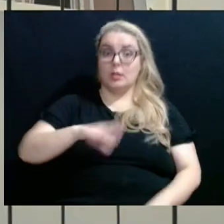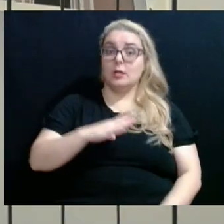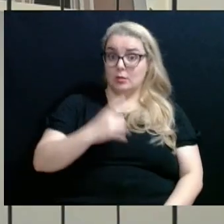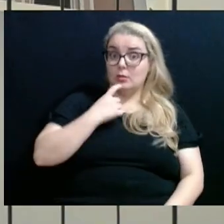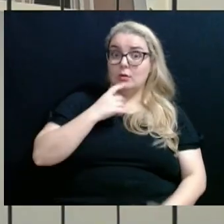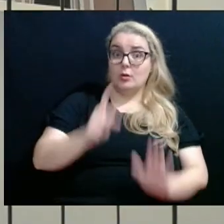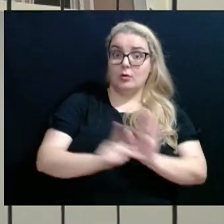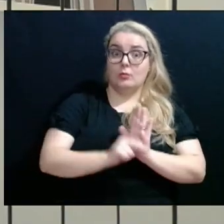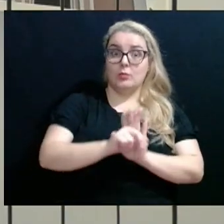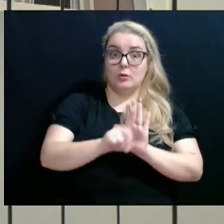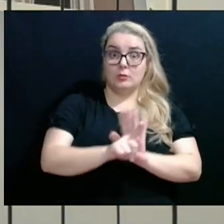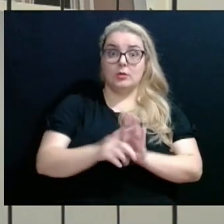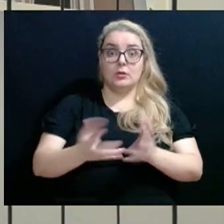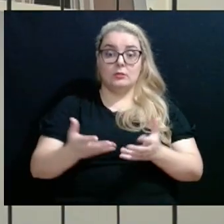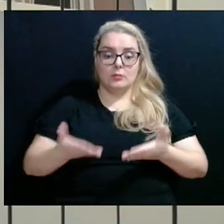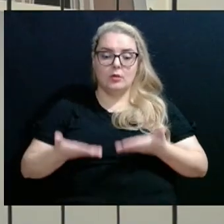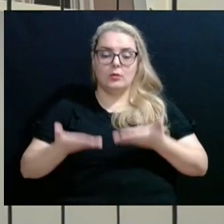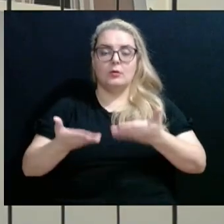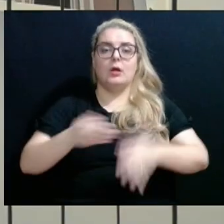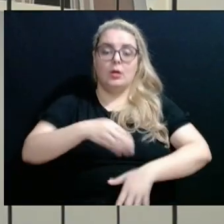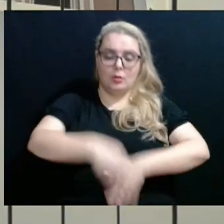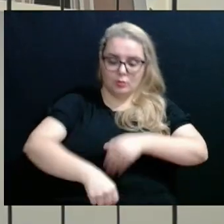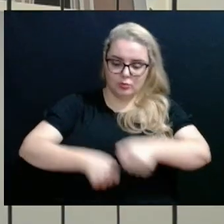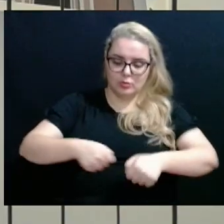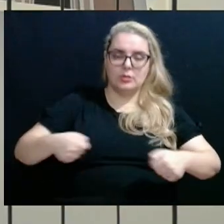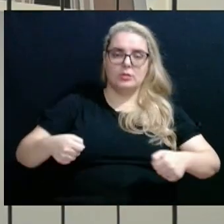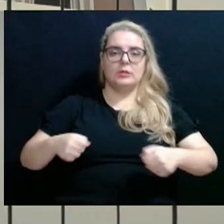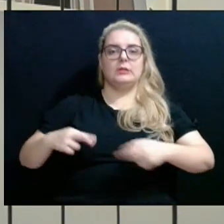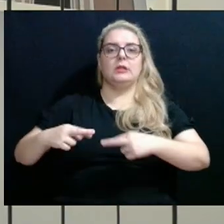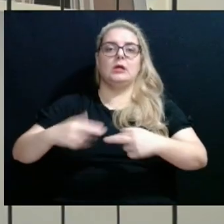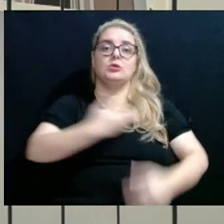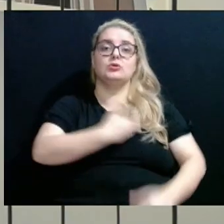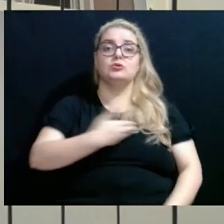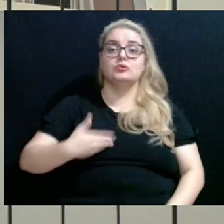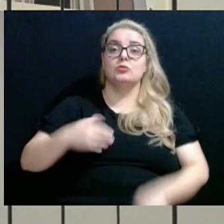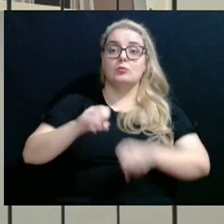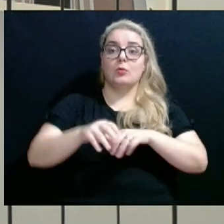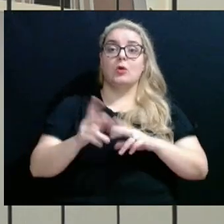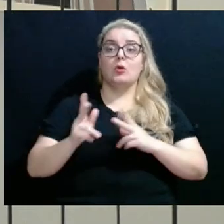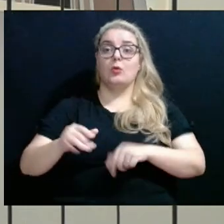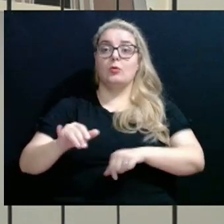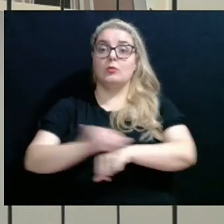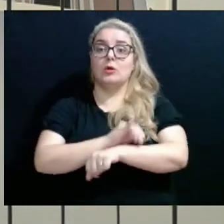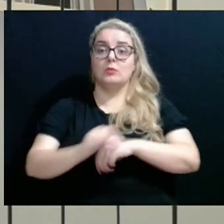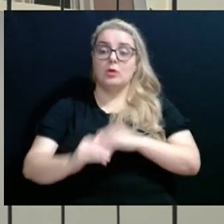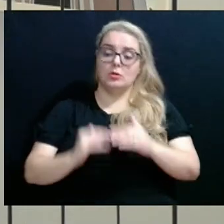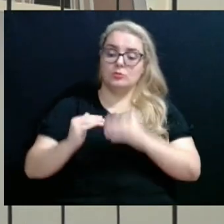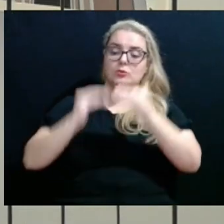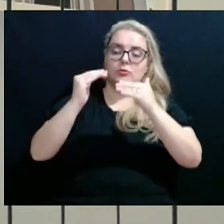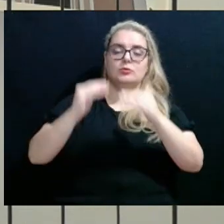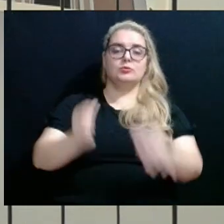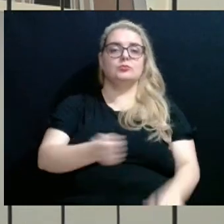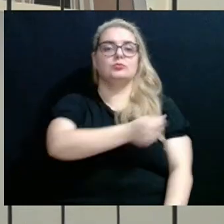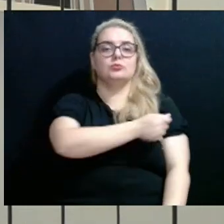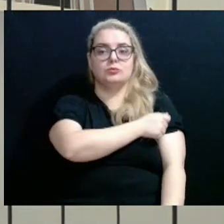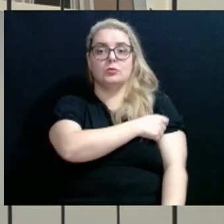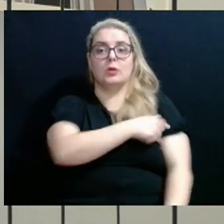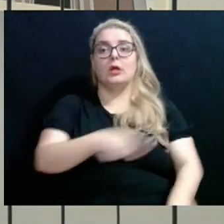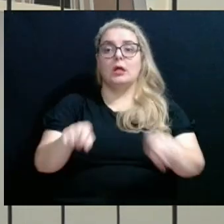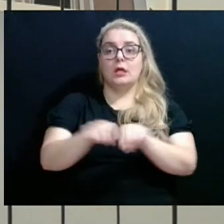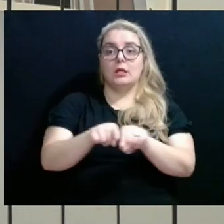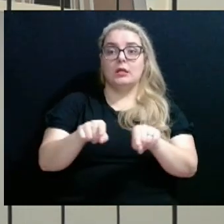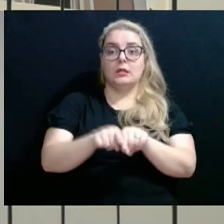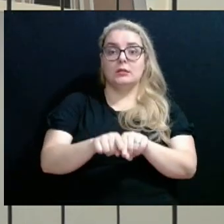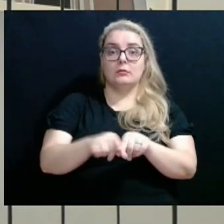lei quer levar o judô para a rede pública de ensino como ferramenta de formação dos alunos e também de